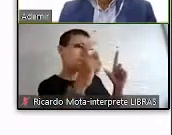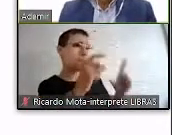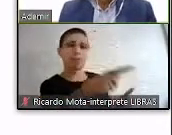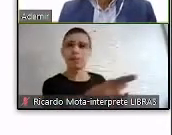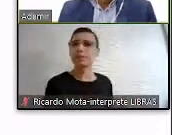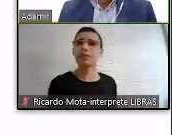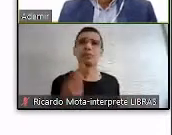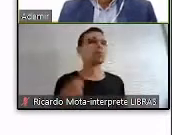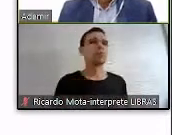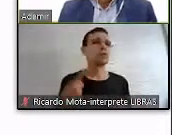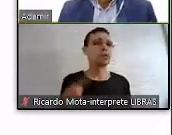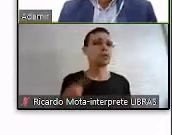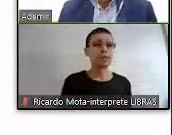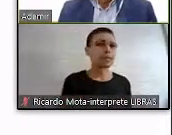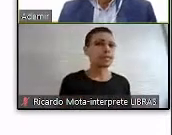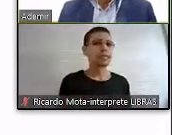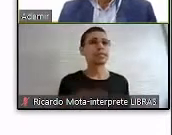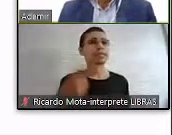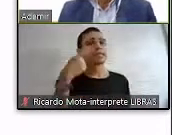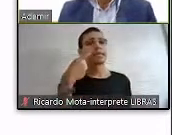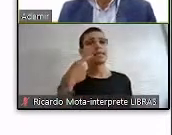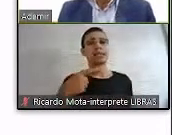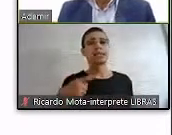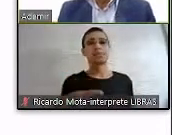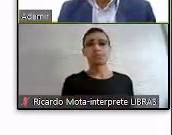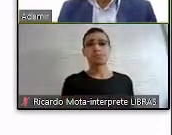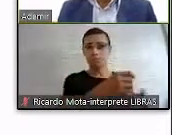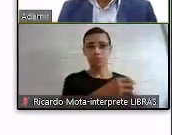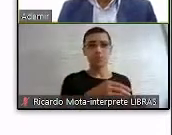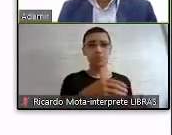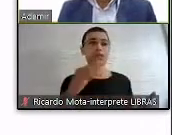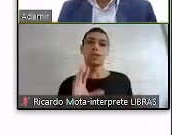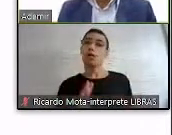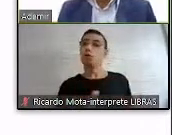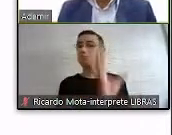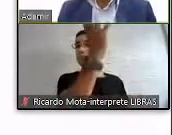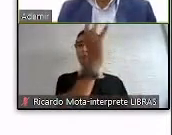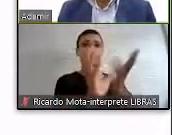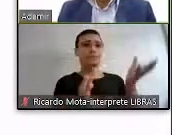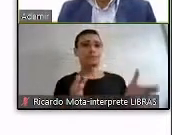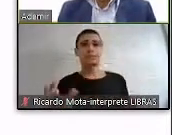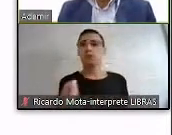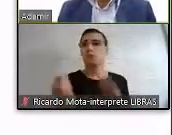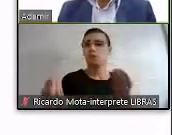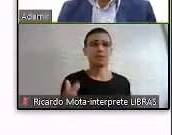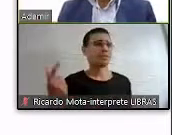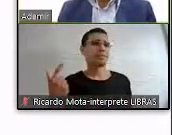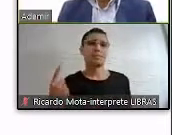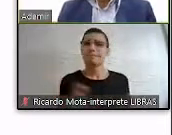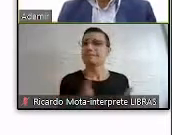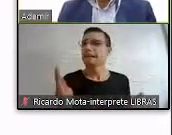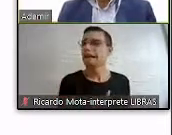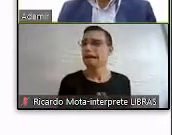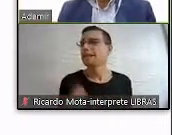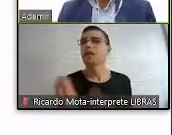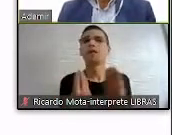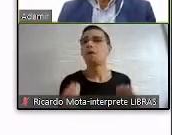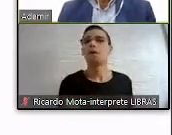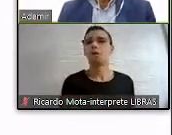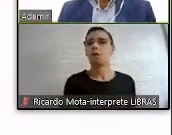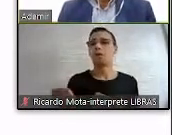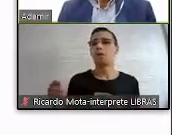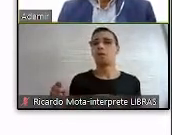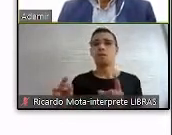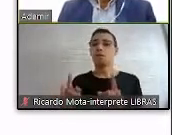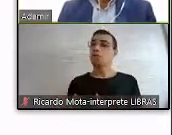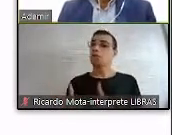inconsequentes. O que é intervenções inconsequentes? Tirar uma parede, ter sobrecargas,